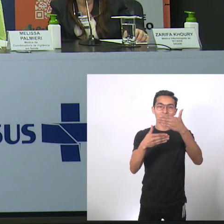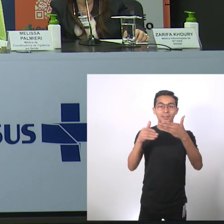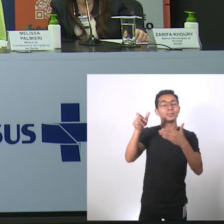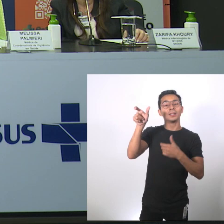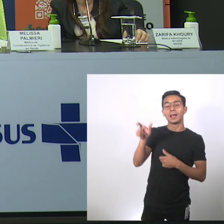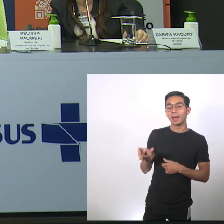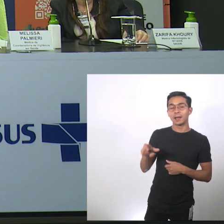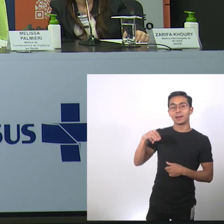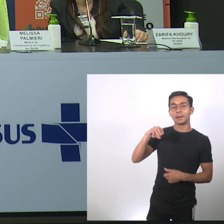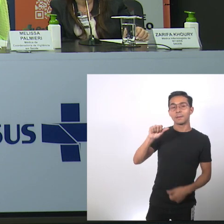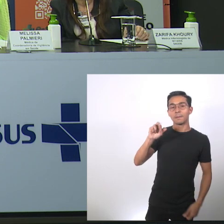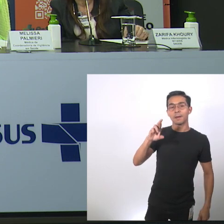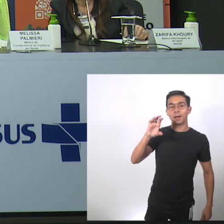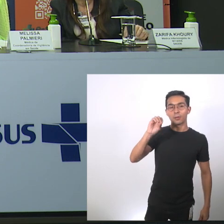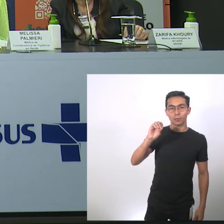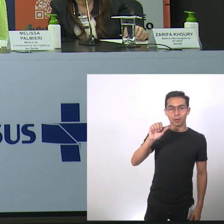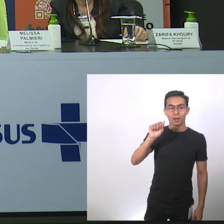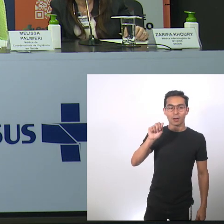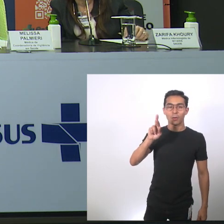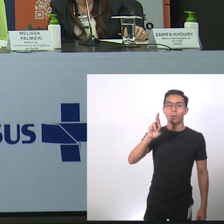falar um pouco sobre